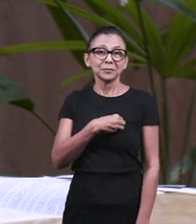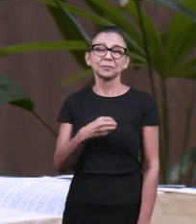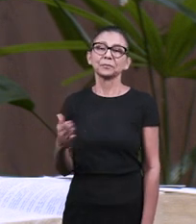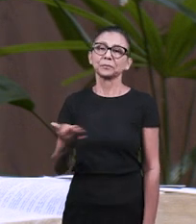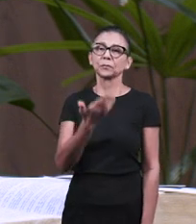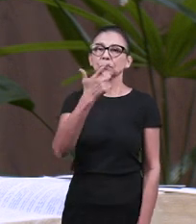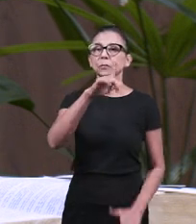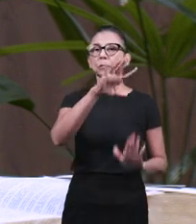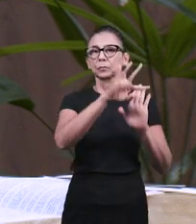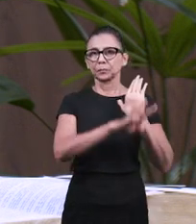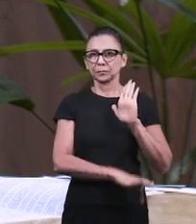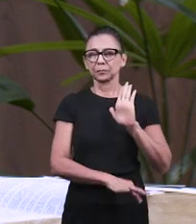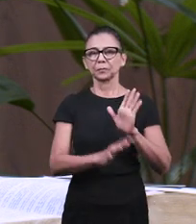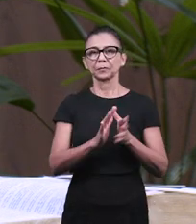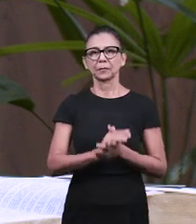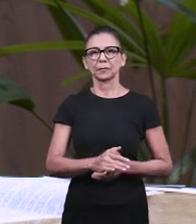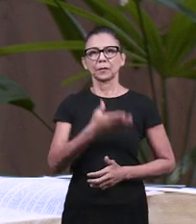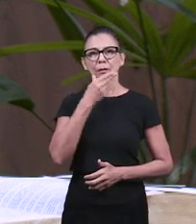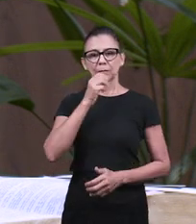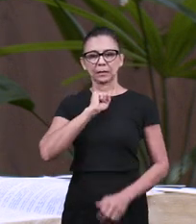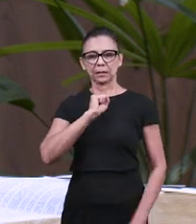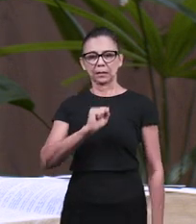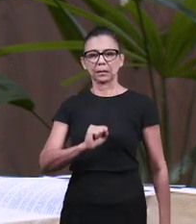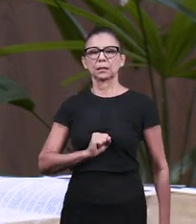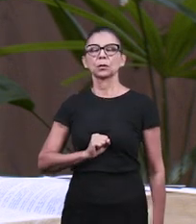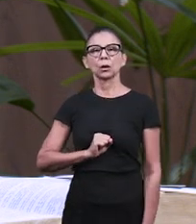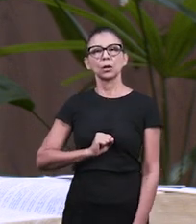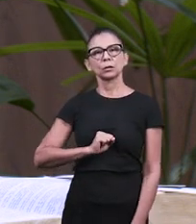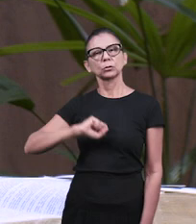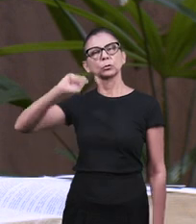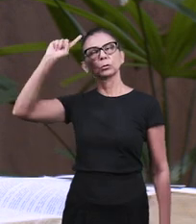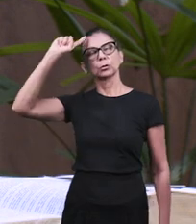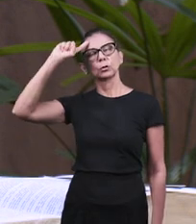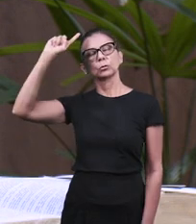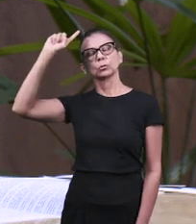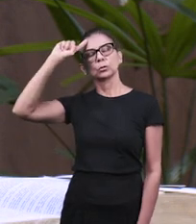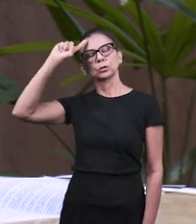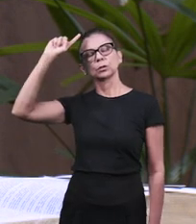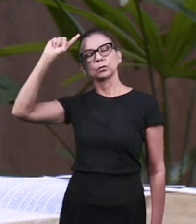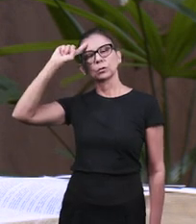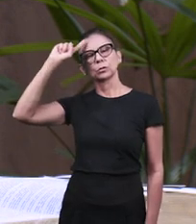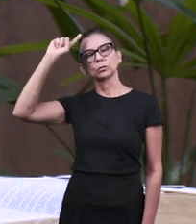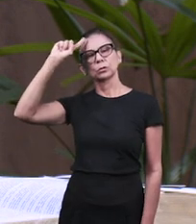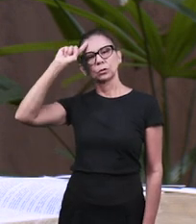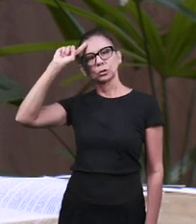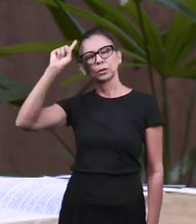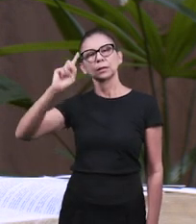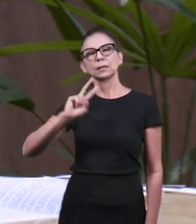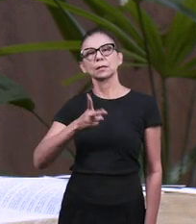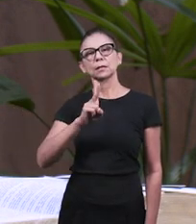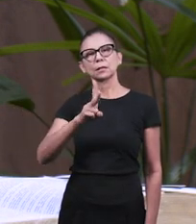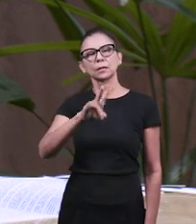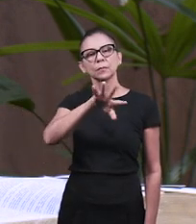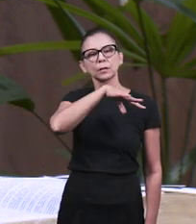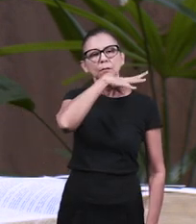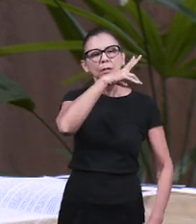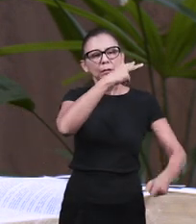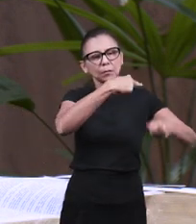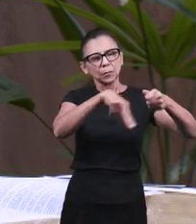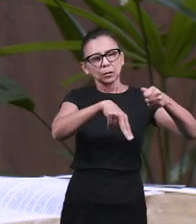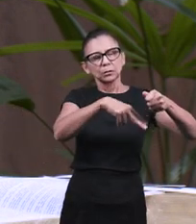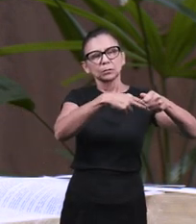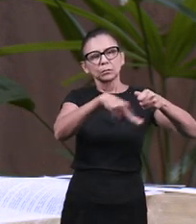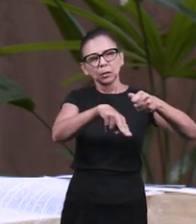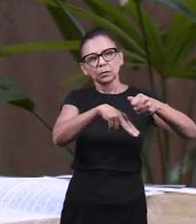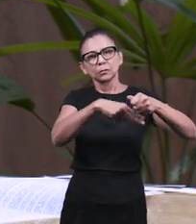Assim, outro texto. Todo sacerdote aparece cada dia ministrando e oferecendo muitas vezes os mesmos sacrifícios que nunca